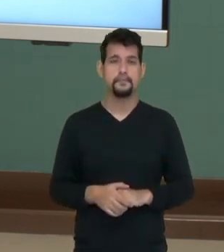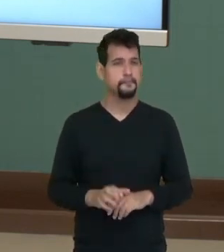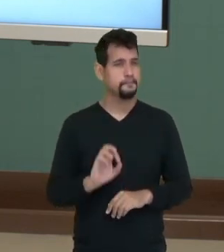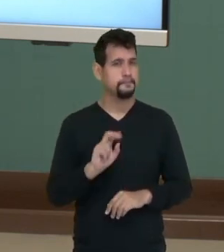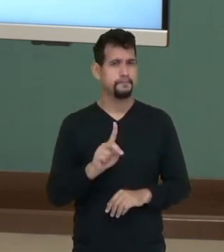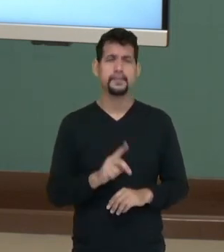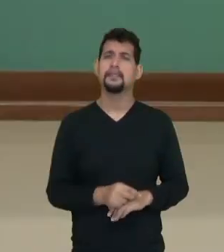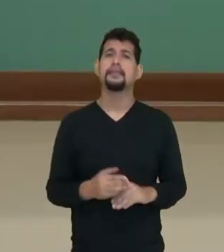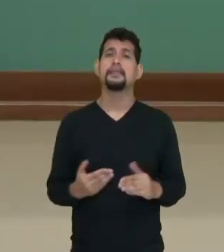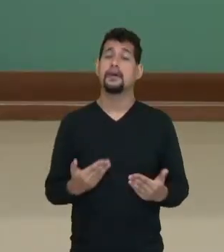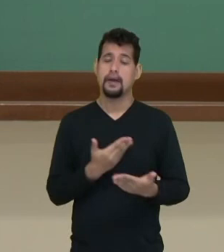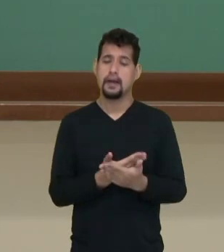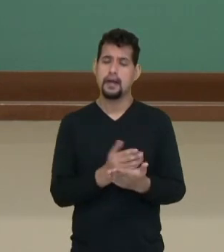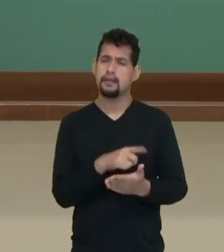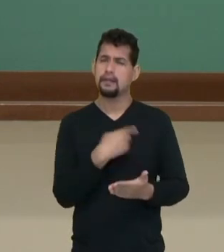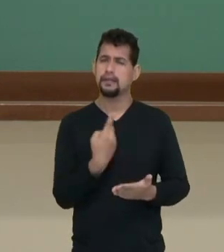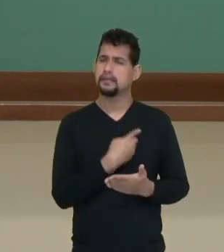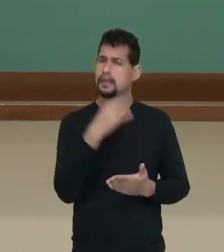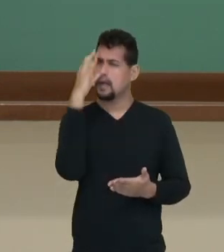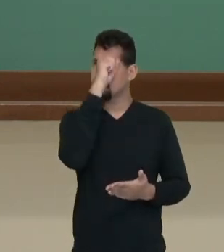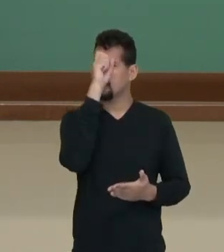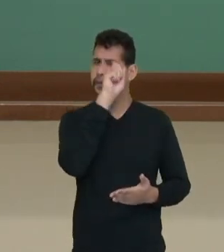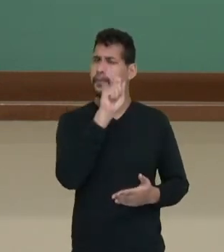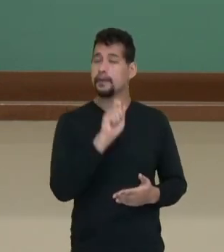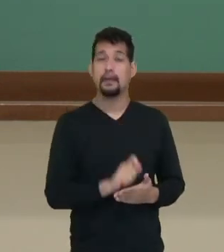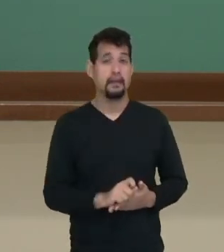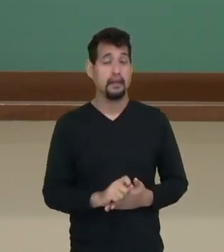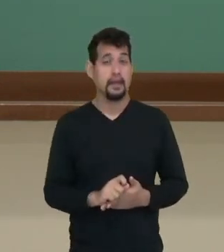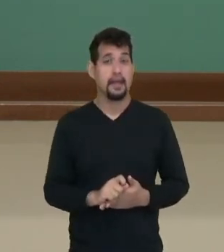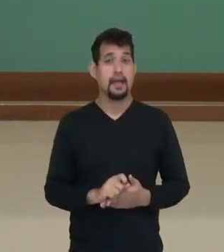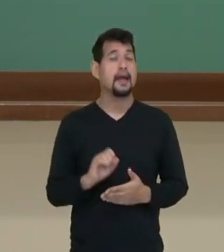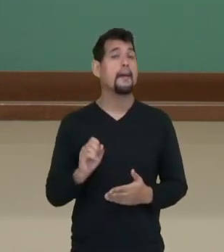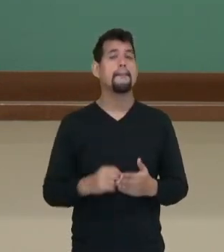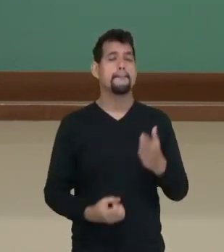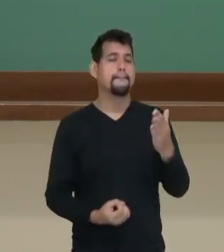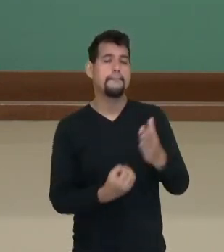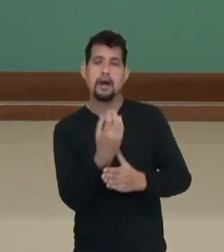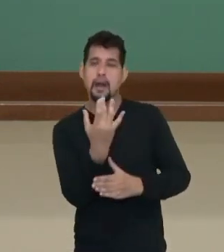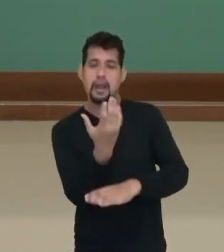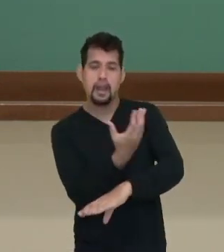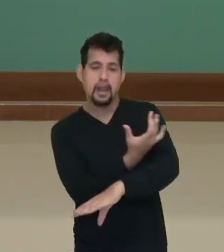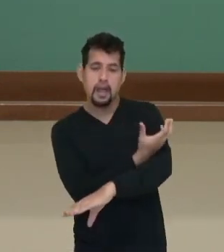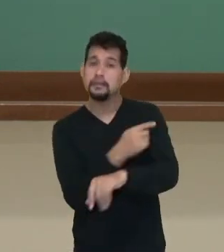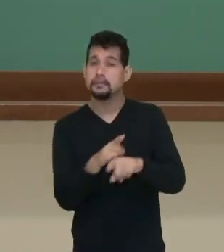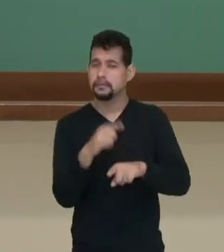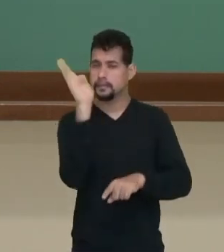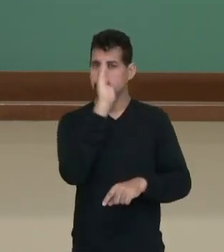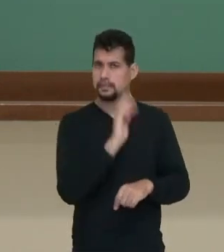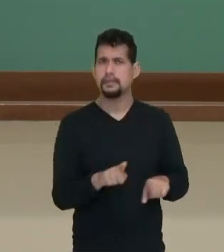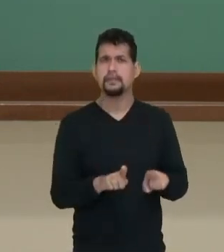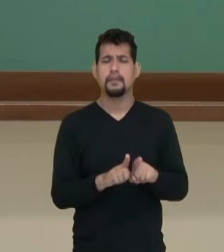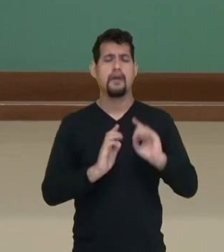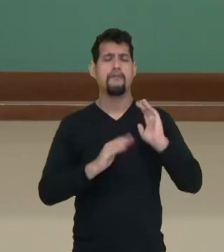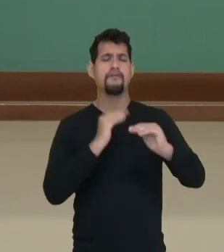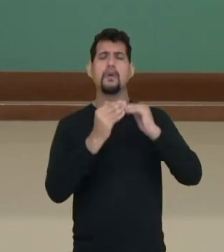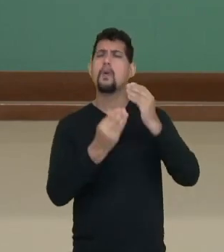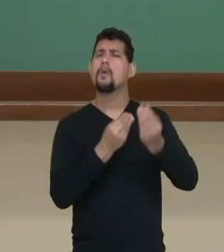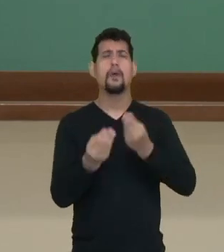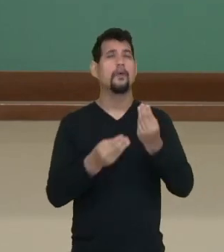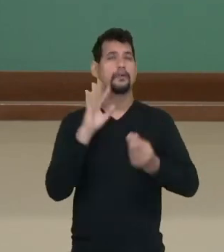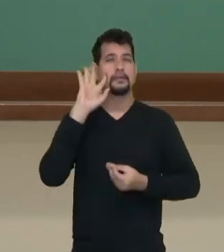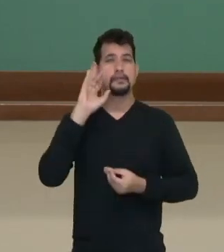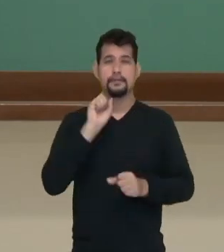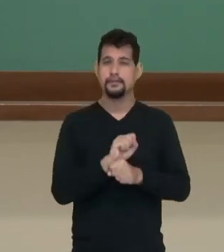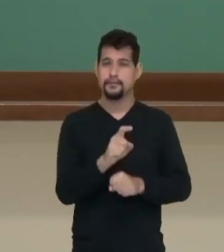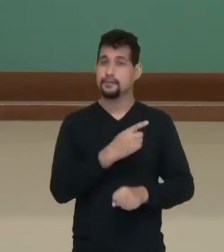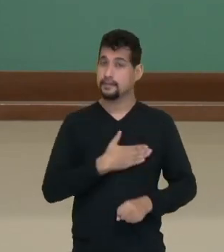bem, então nesta aula nós vimos o que então? Nós vimos então a produção, né, agropecuária no Brasil e a sua evolução, tá bom? Então